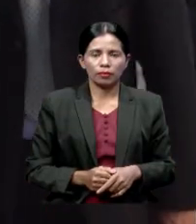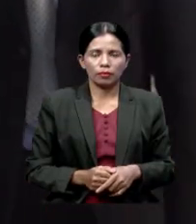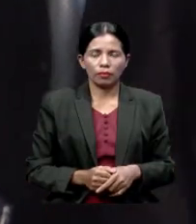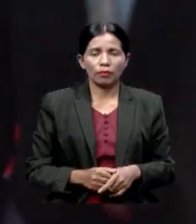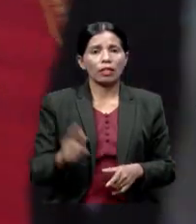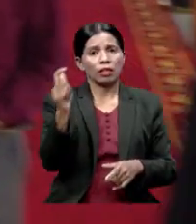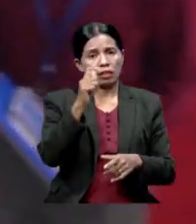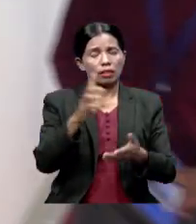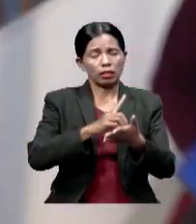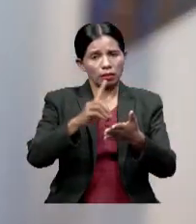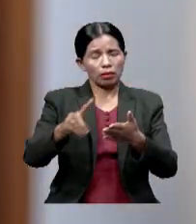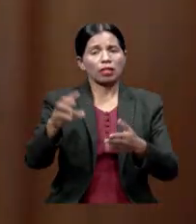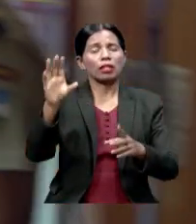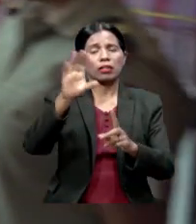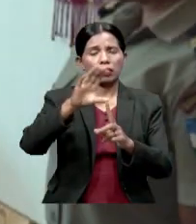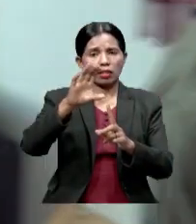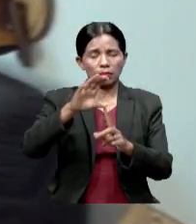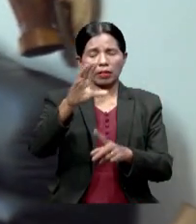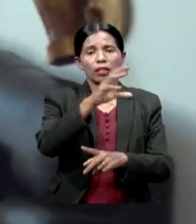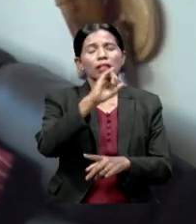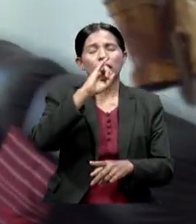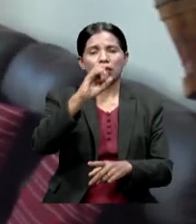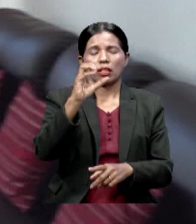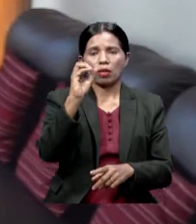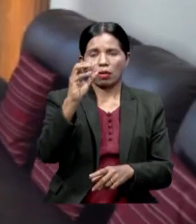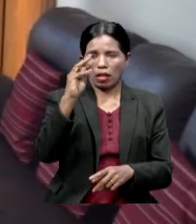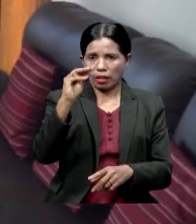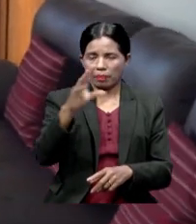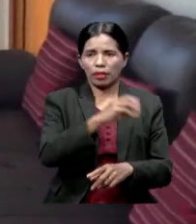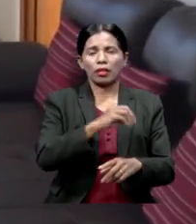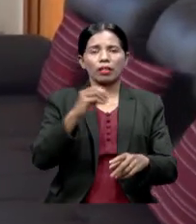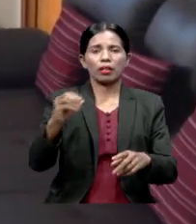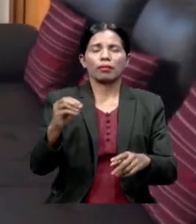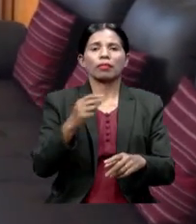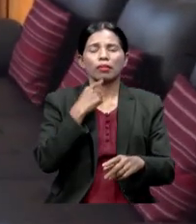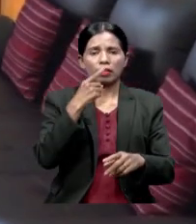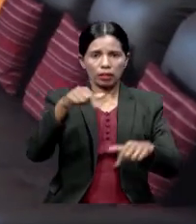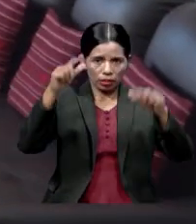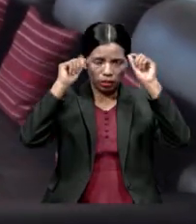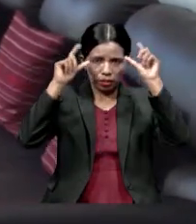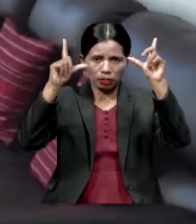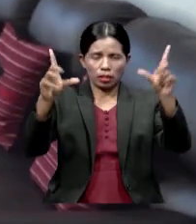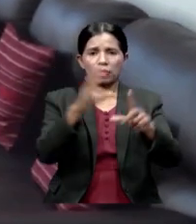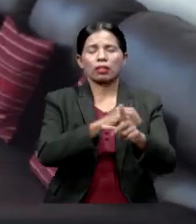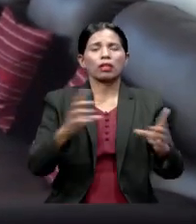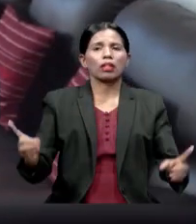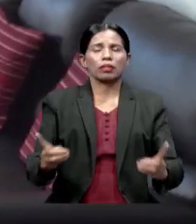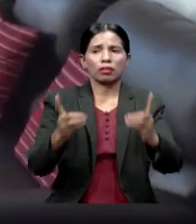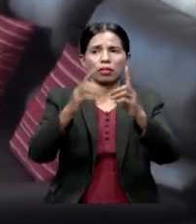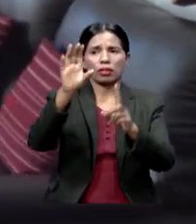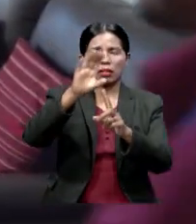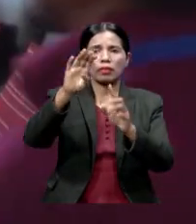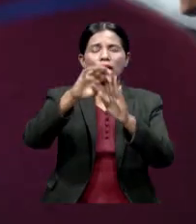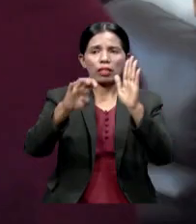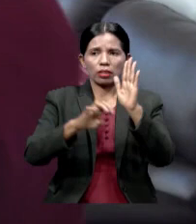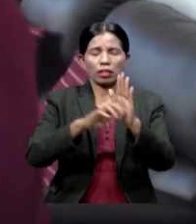Terça semana ne chefe missão internacional Organization for Migration ka IOM e a Timor Leste. A sorumalo ho chefe estado